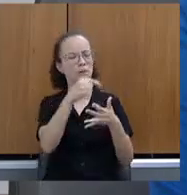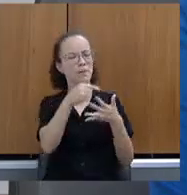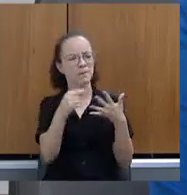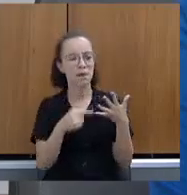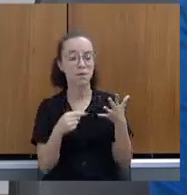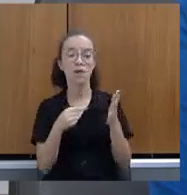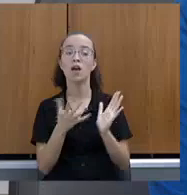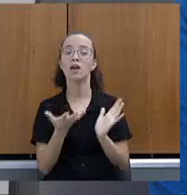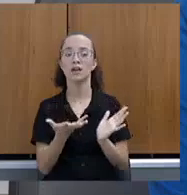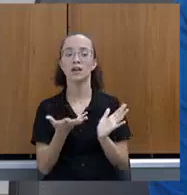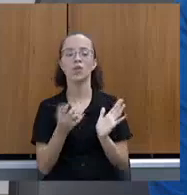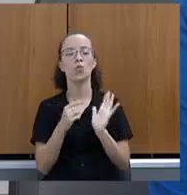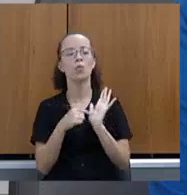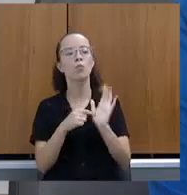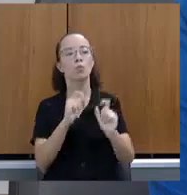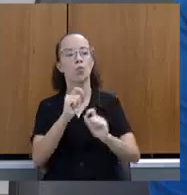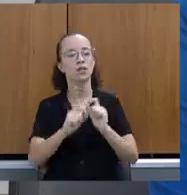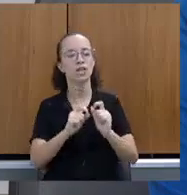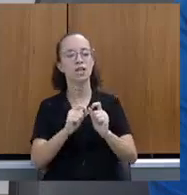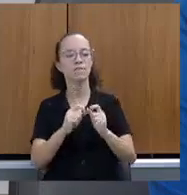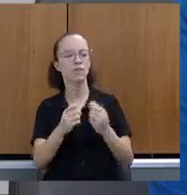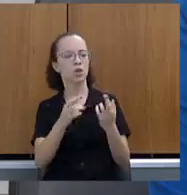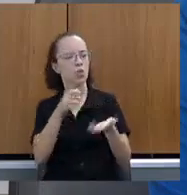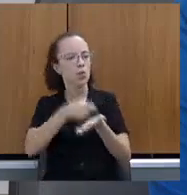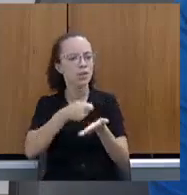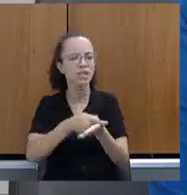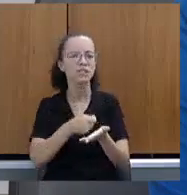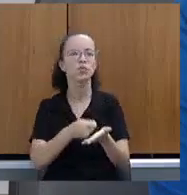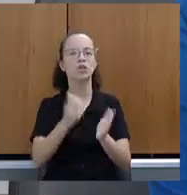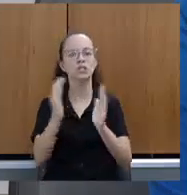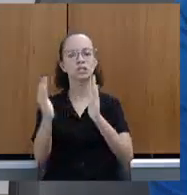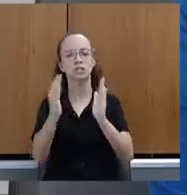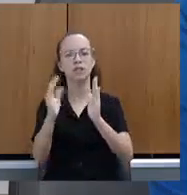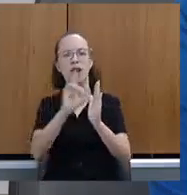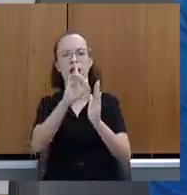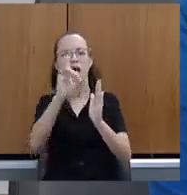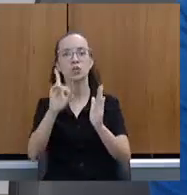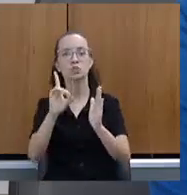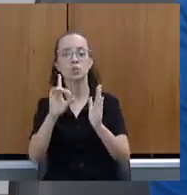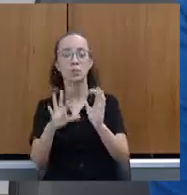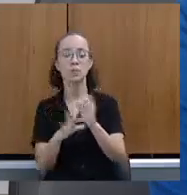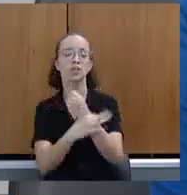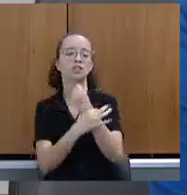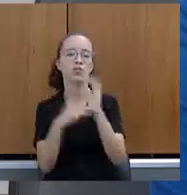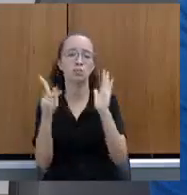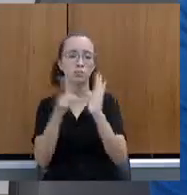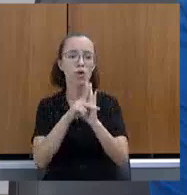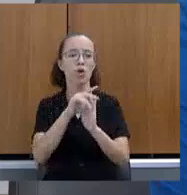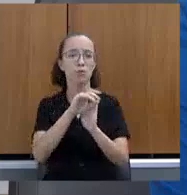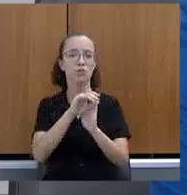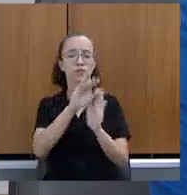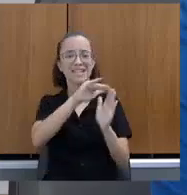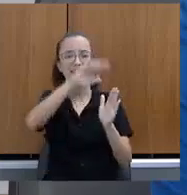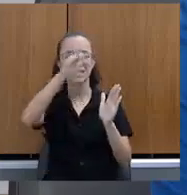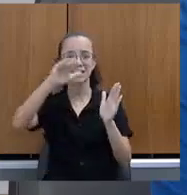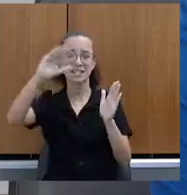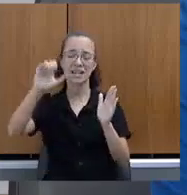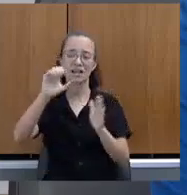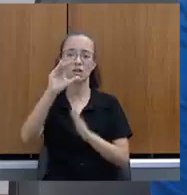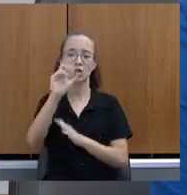trazendo obrigações prazos para que a proteção definitiva a Serra do Curral fosse